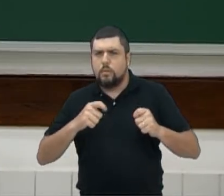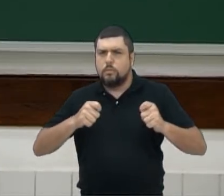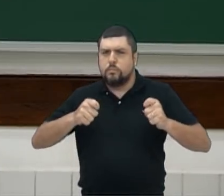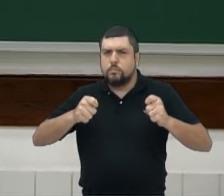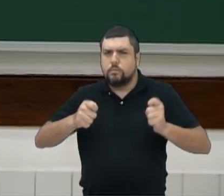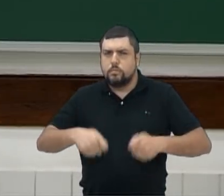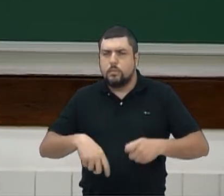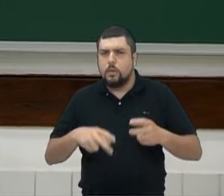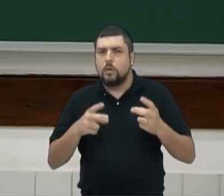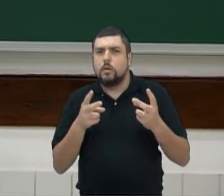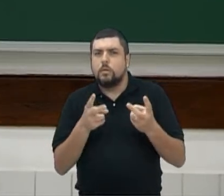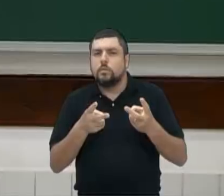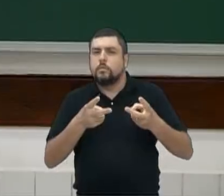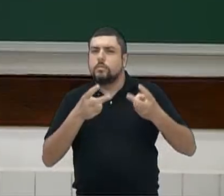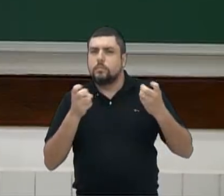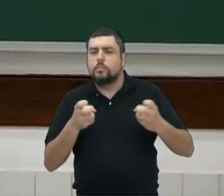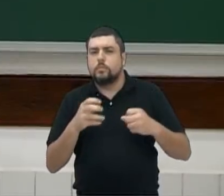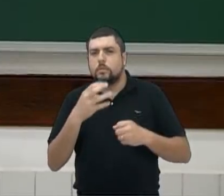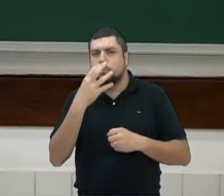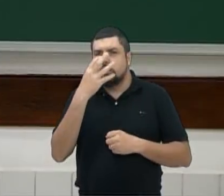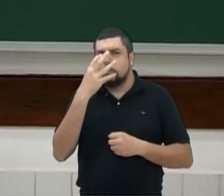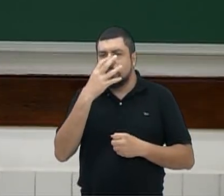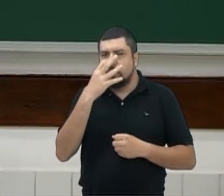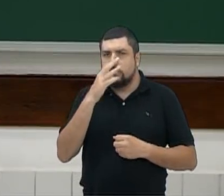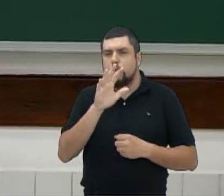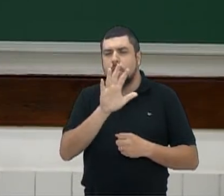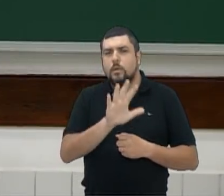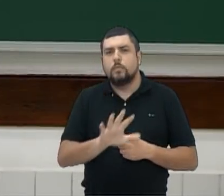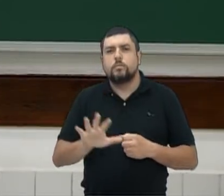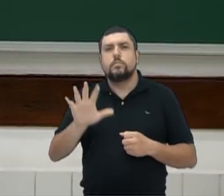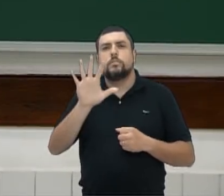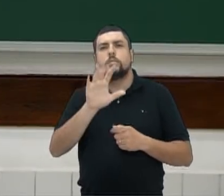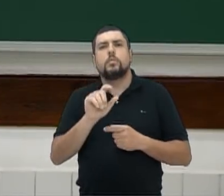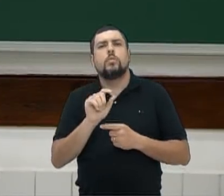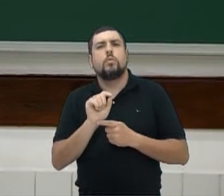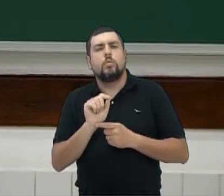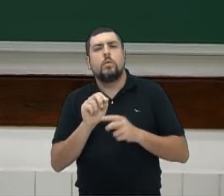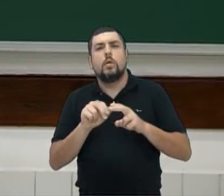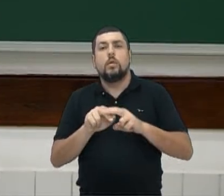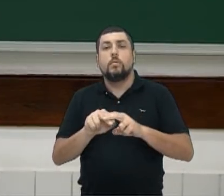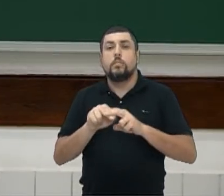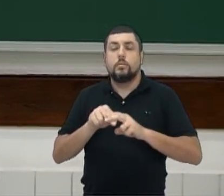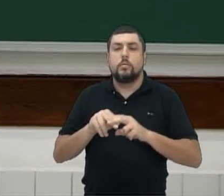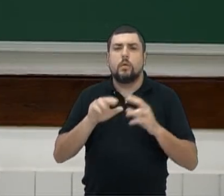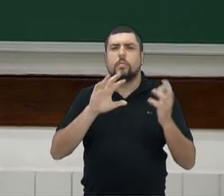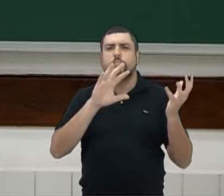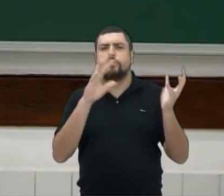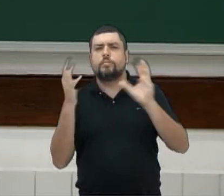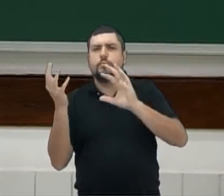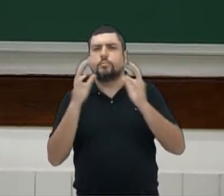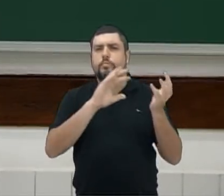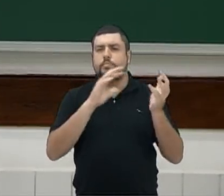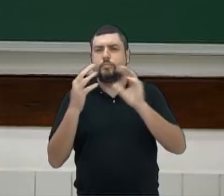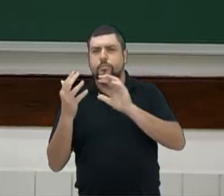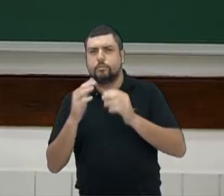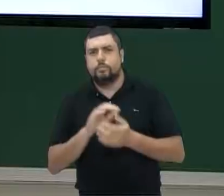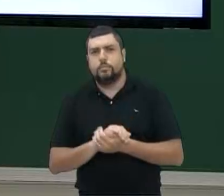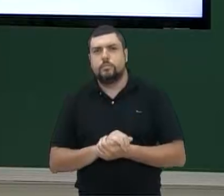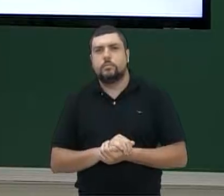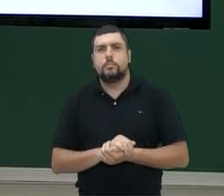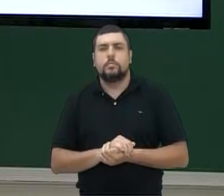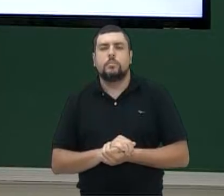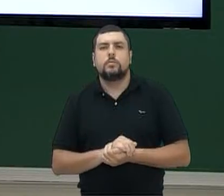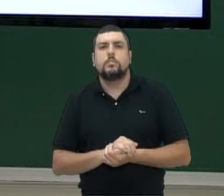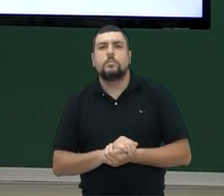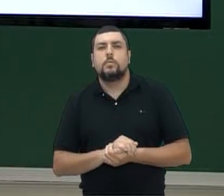de paisagens relacionadas principalmente às diferenças climáticas existentes em cada uma das localidades. Também